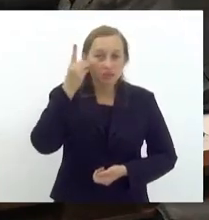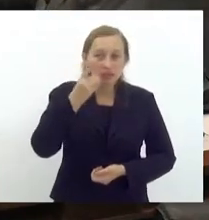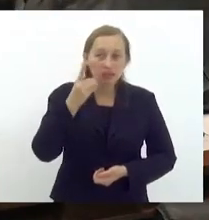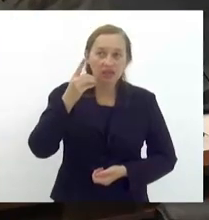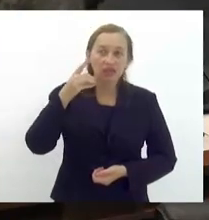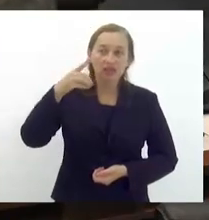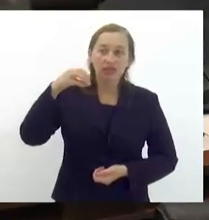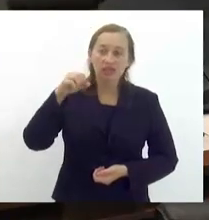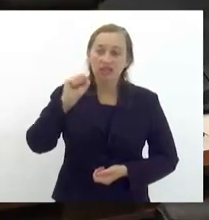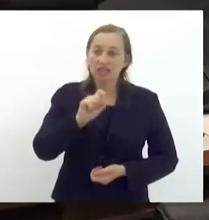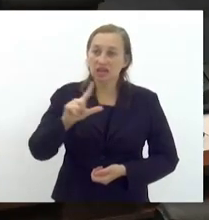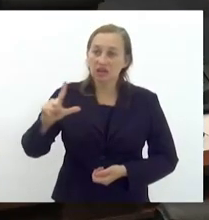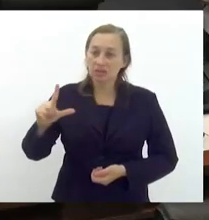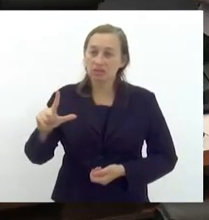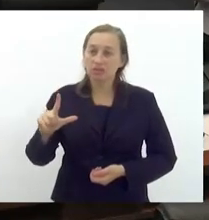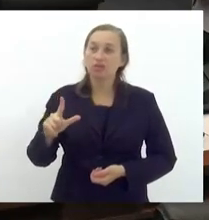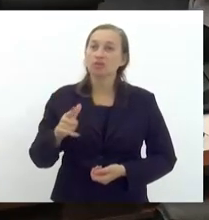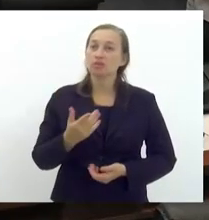Daniel librelon